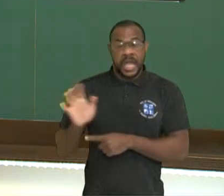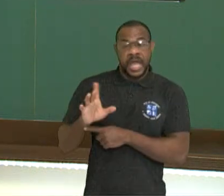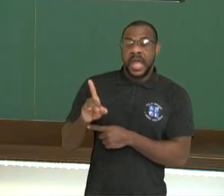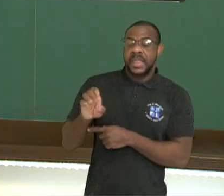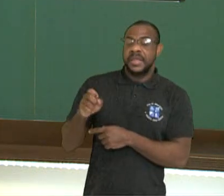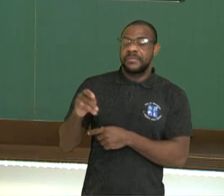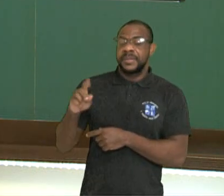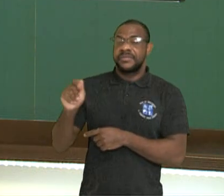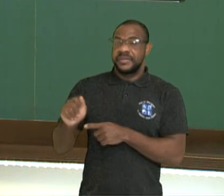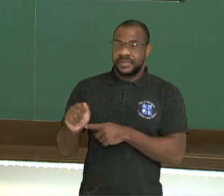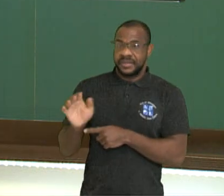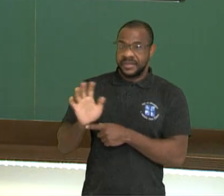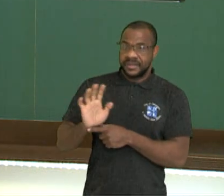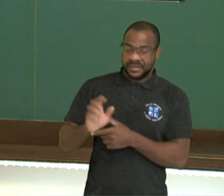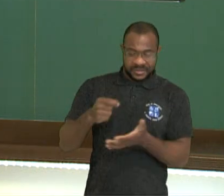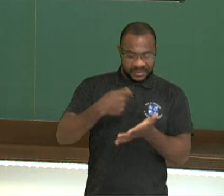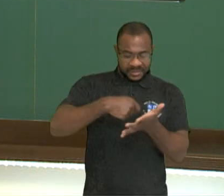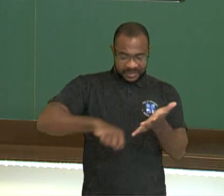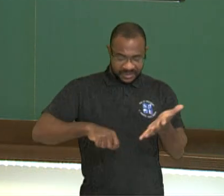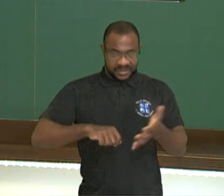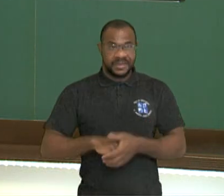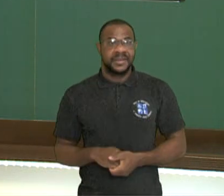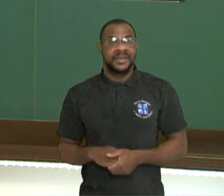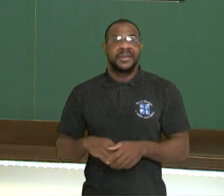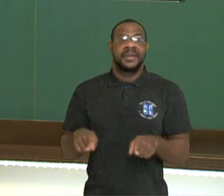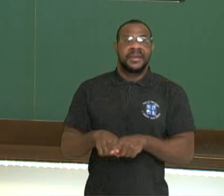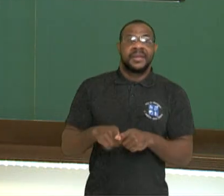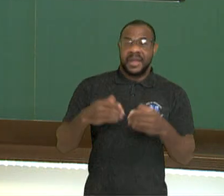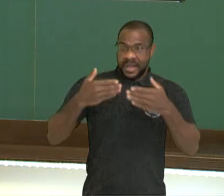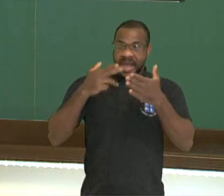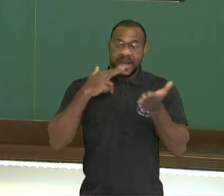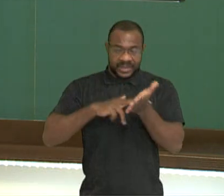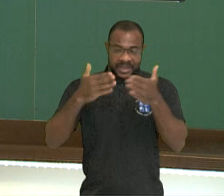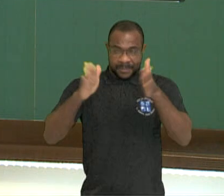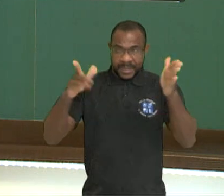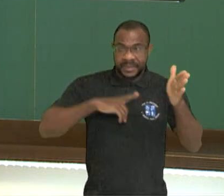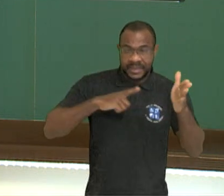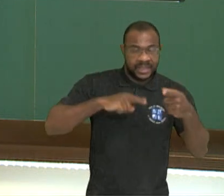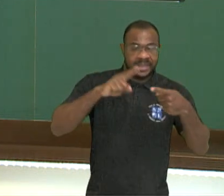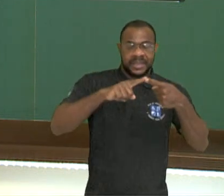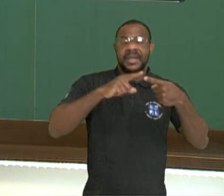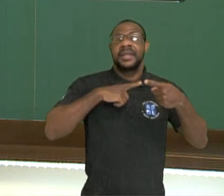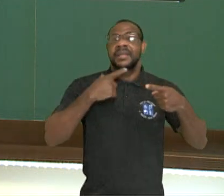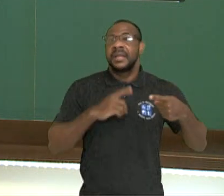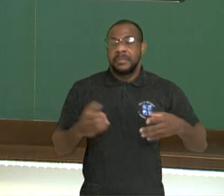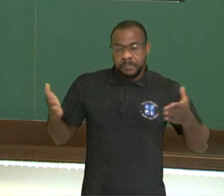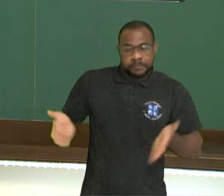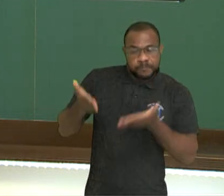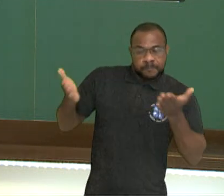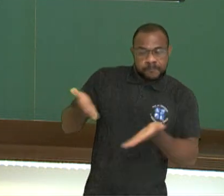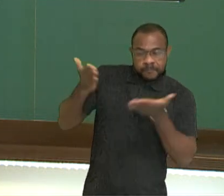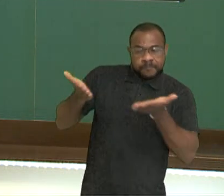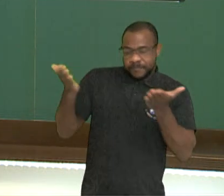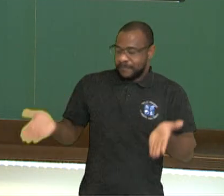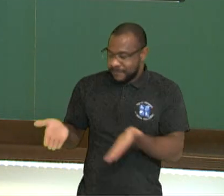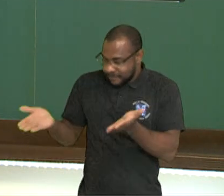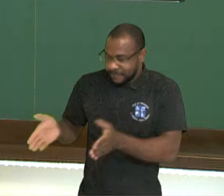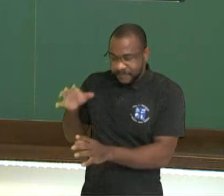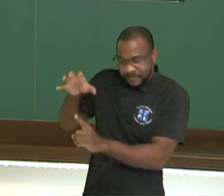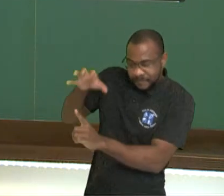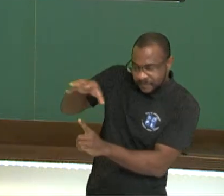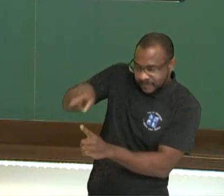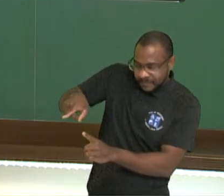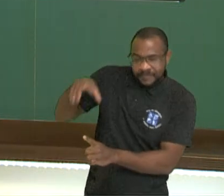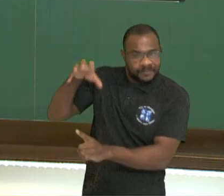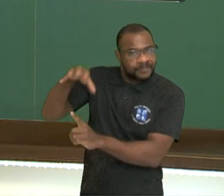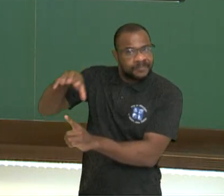e a assinatura das cartas. Qual é a diferença? Na carta aberta, nós temos a ideia de motivação, de influenciar o